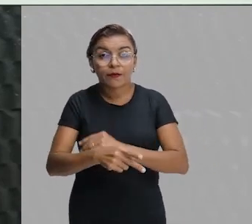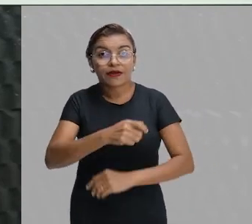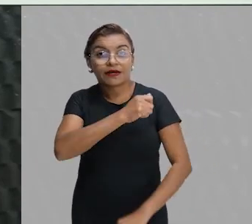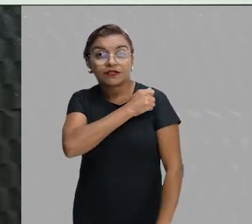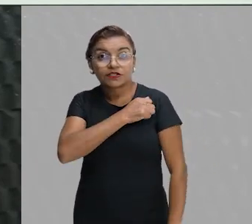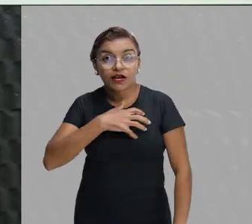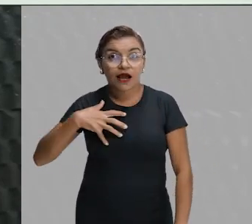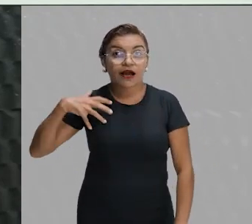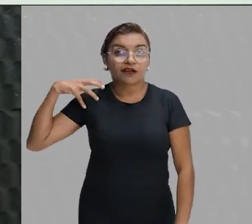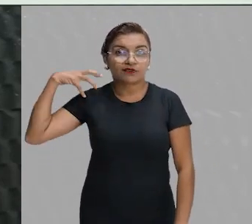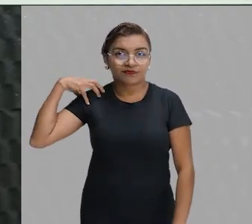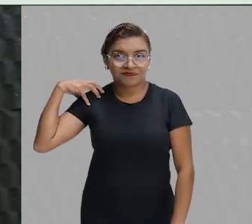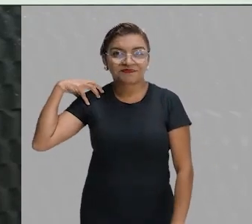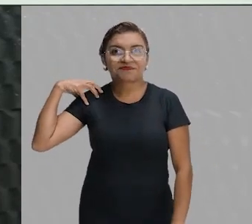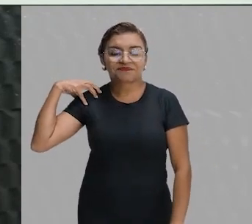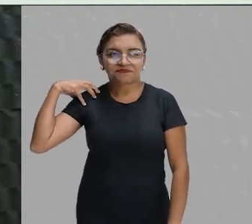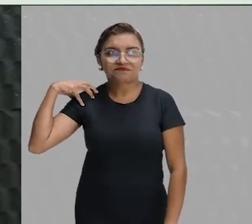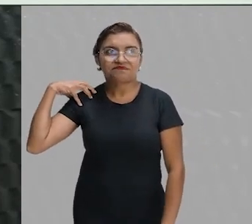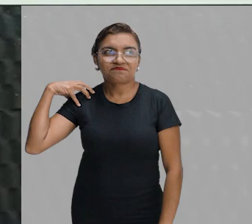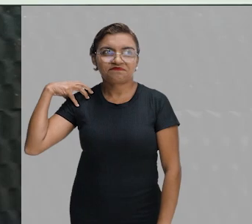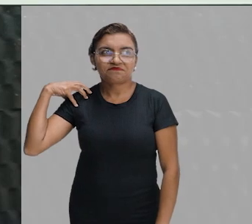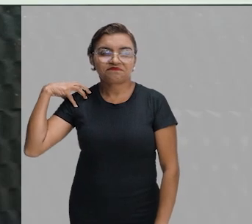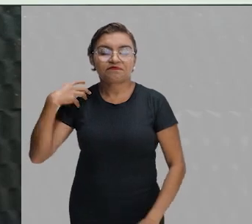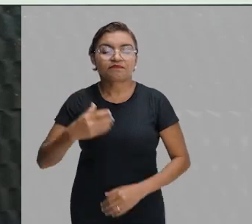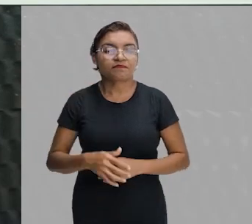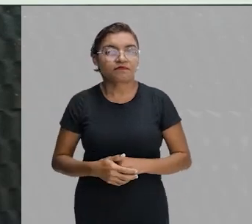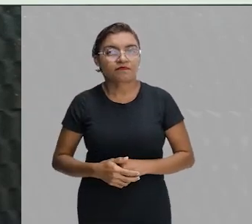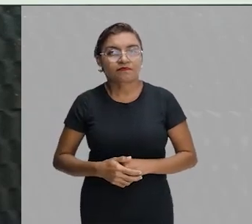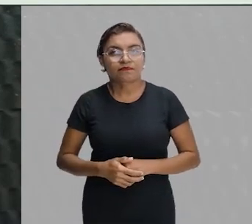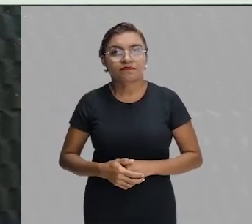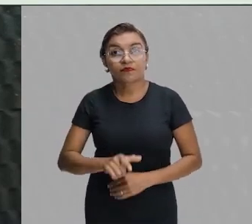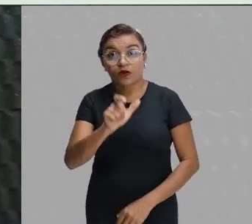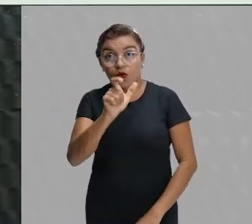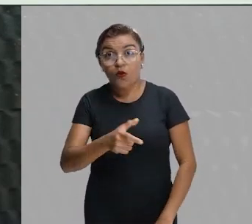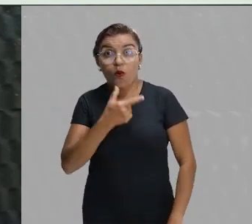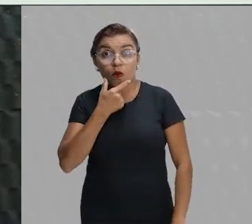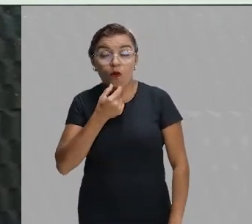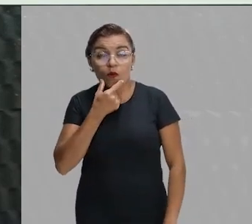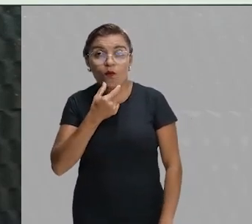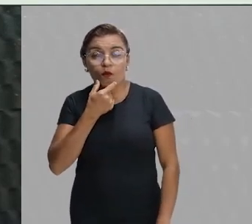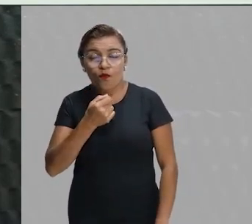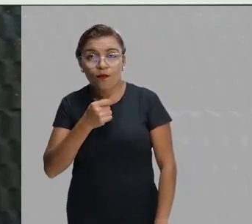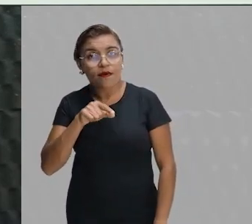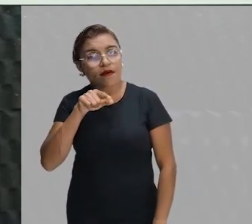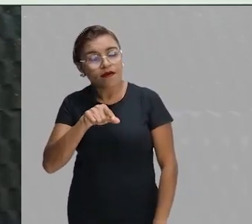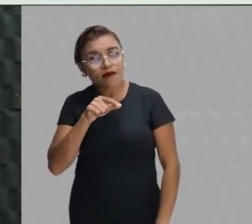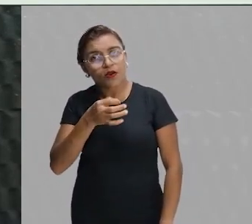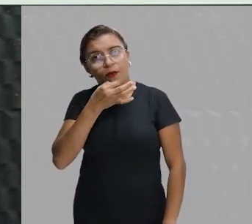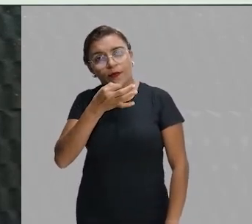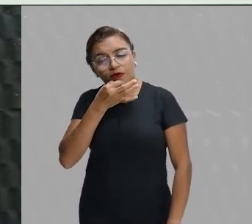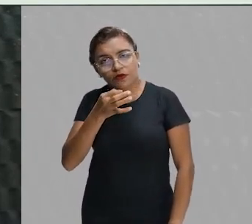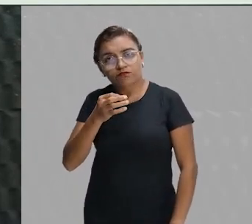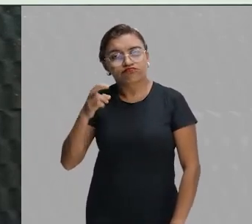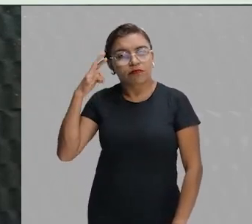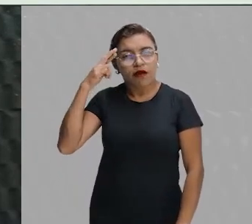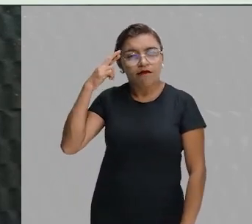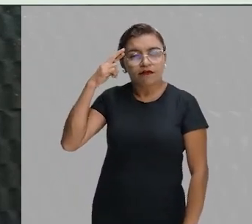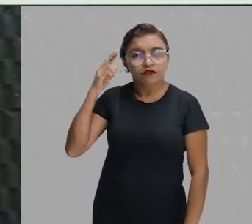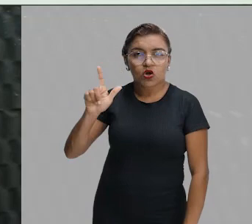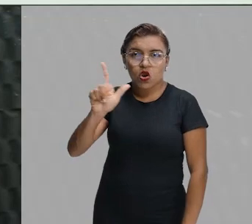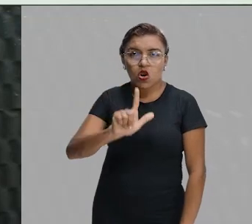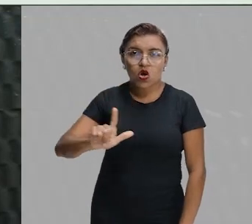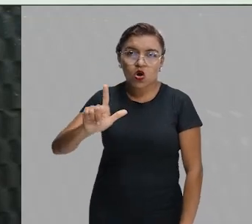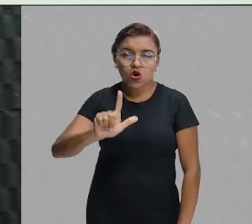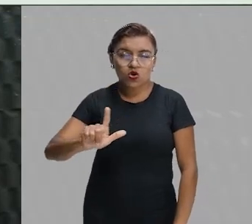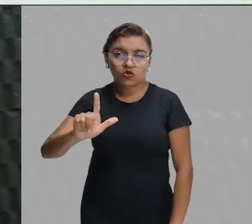certo? Aristóteles traz para a gente grandes reflexões sobre a lógica. Na sua obra, o Organon, por